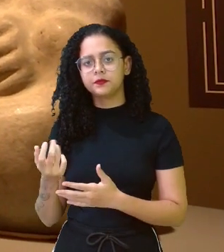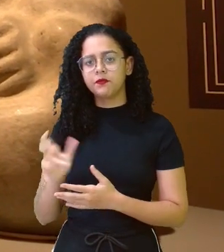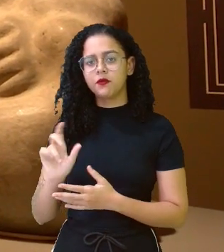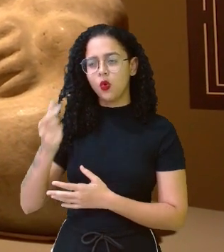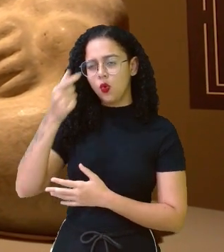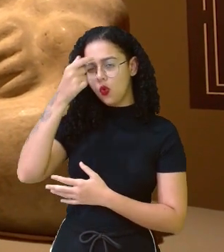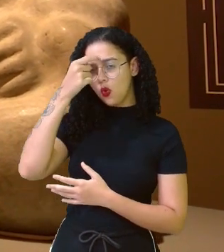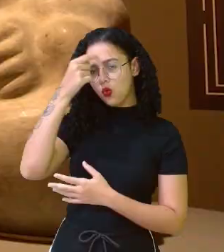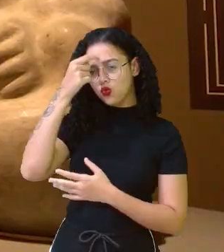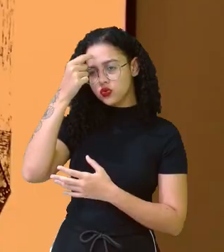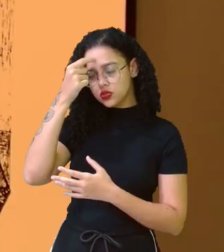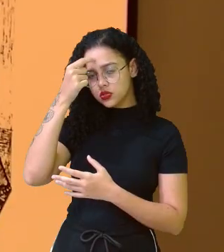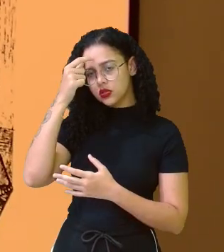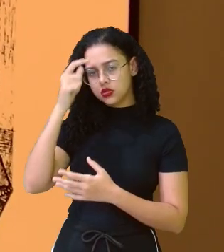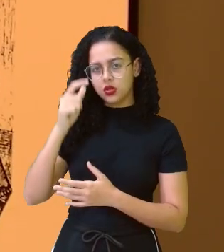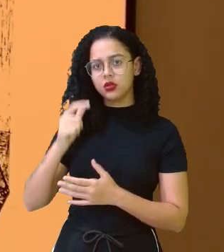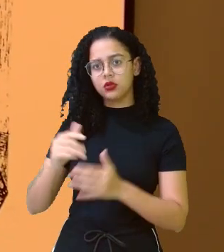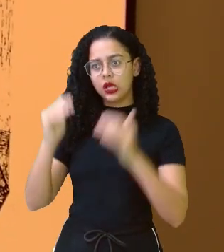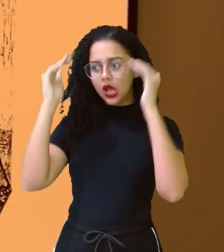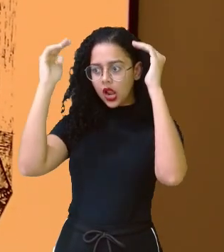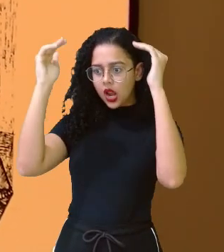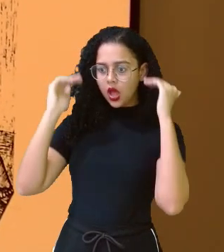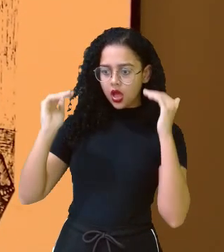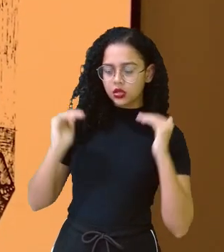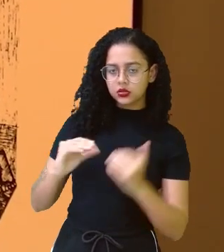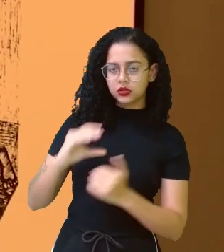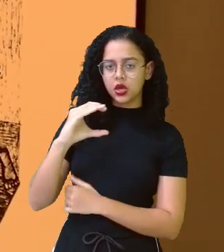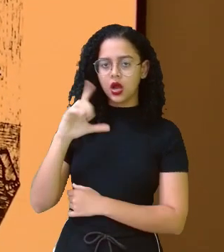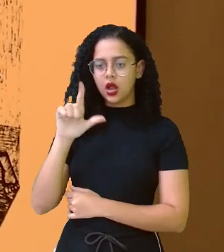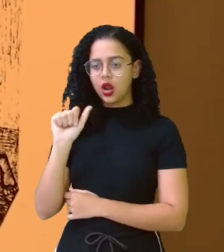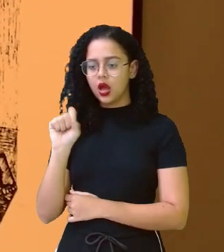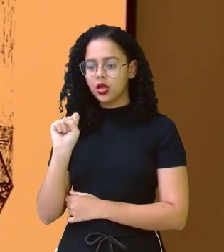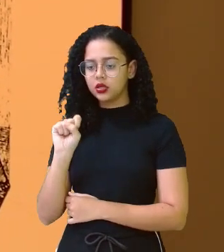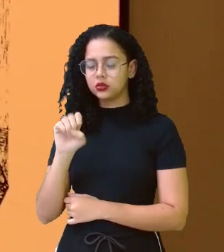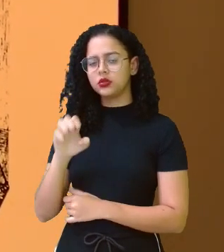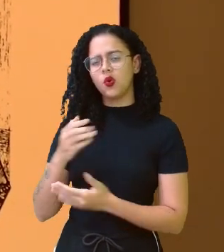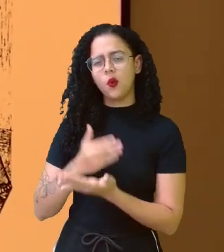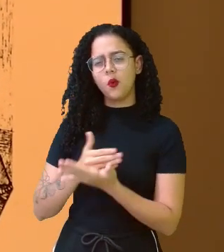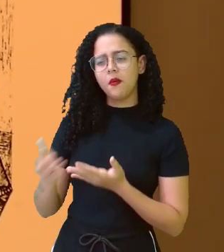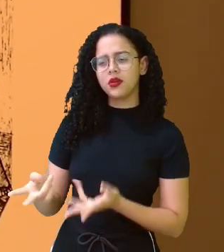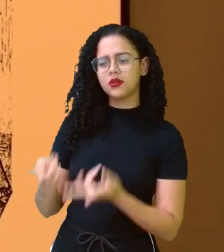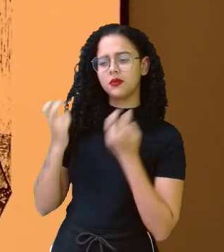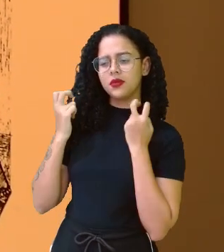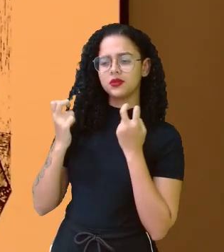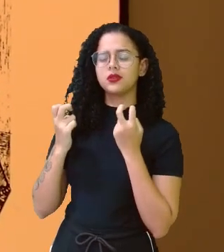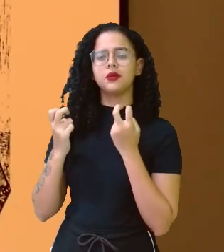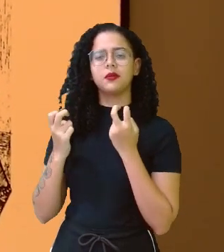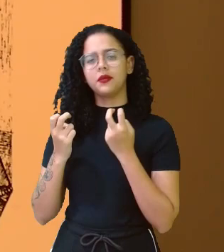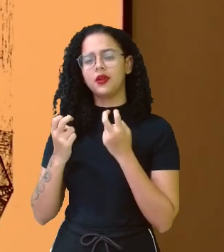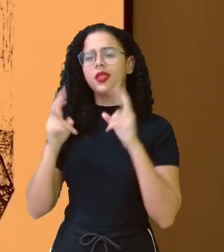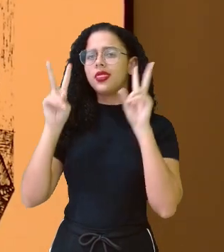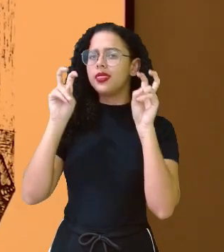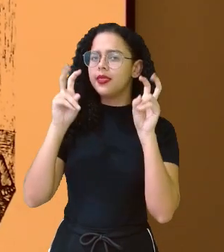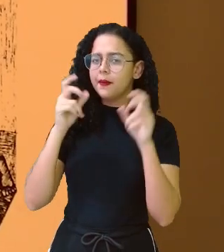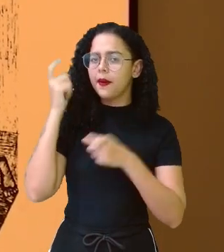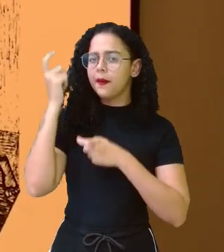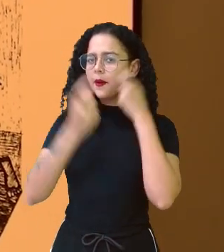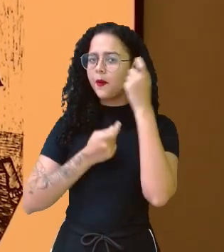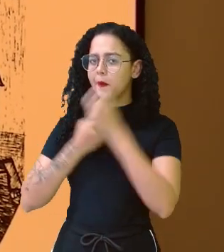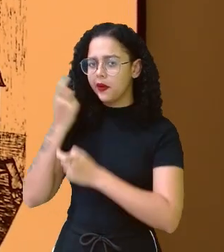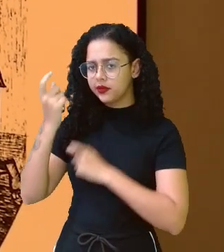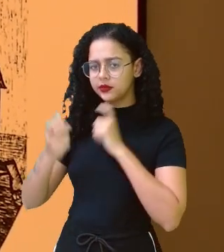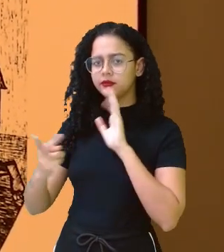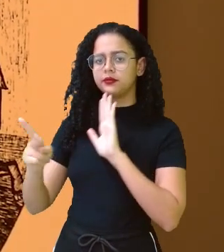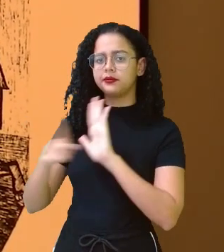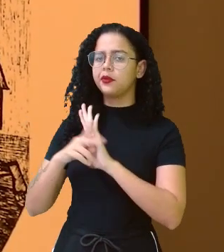de classe. A consciência de classe, né? A gente começa a perceber que passa também a ser um dos temas de preocupação, né,